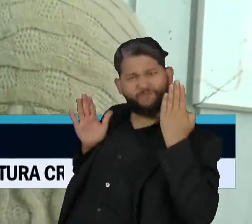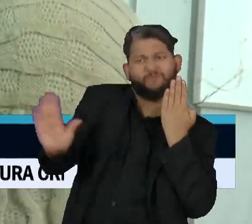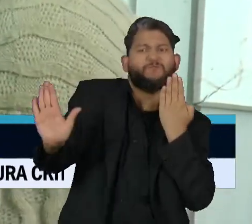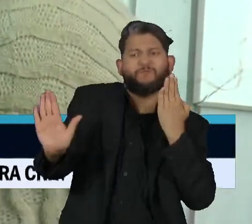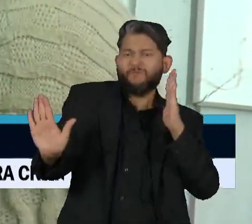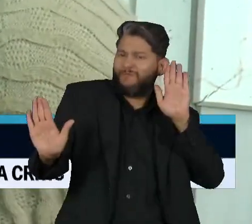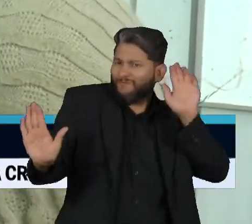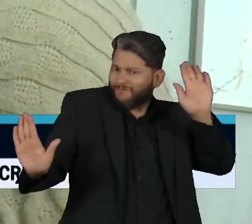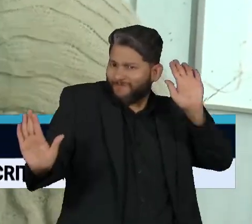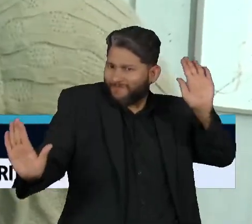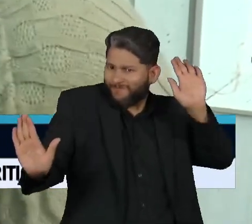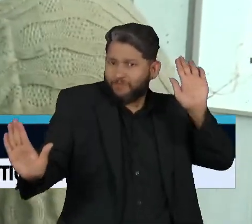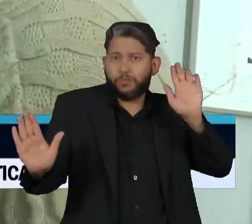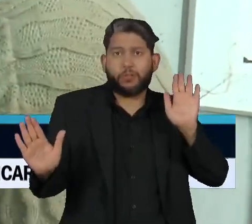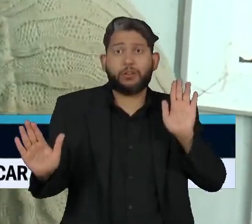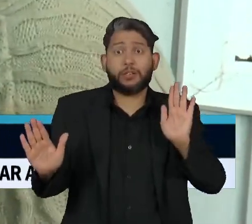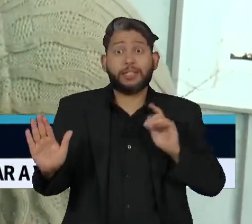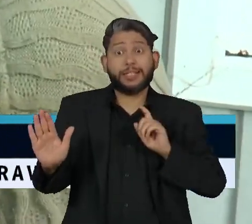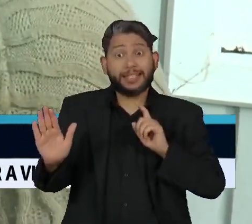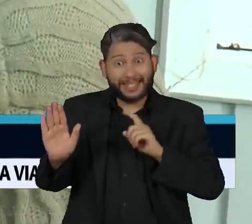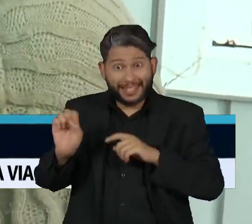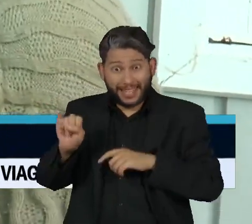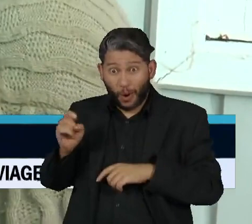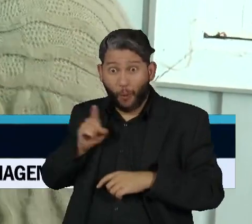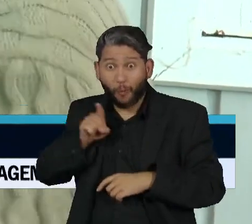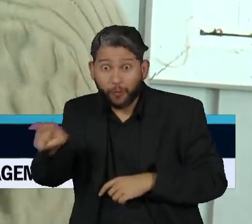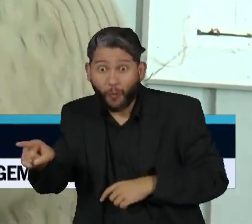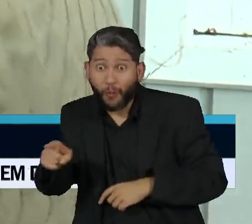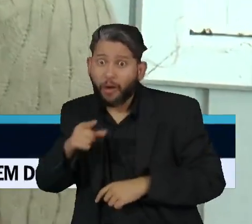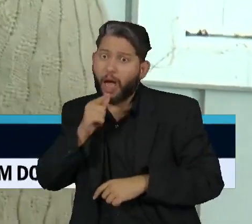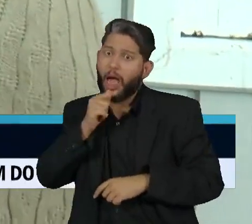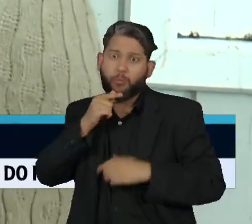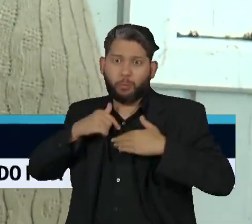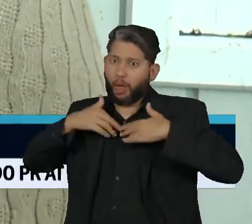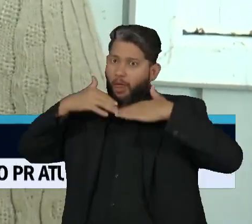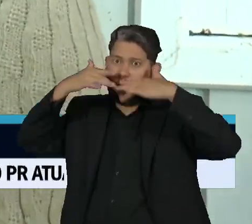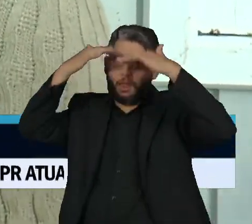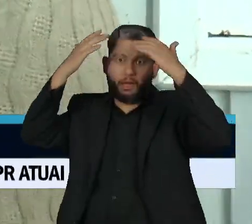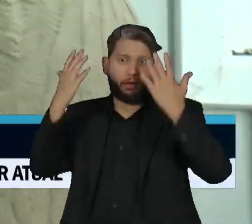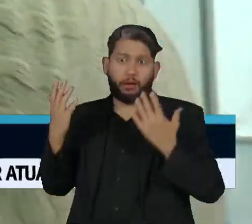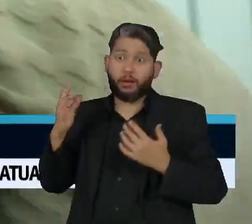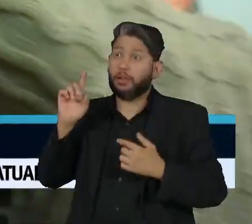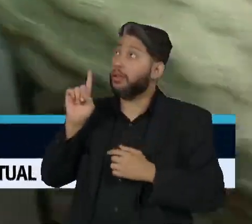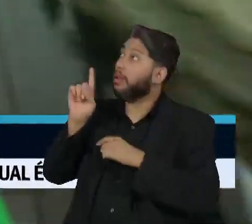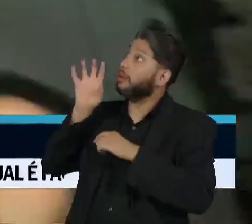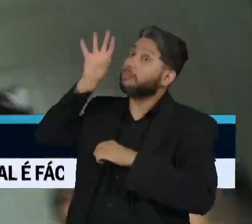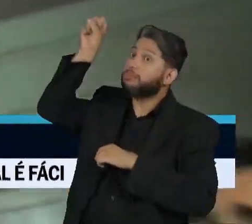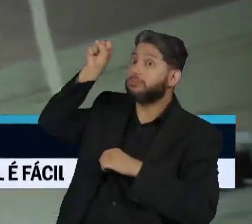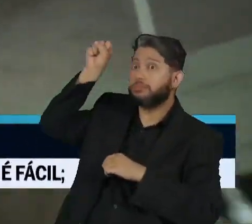Aí, como que eu vou me salvar? Se eu vou voltar para trás, eu vou me afogar. Aí eu me grudei em cima da...